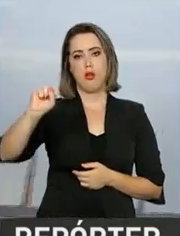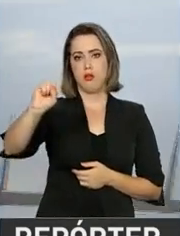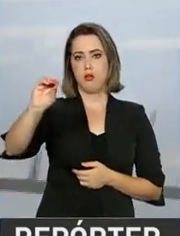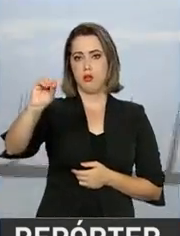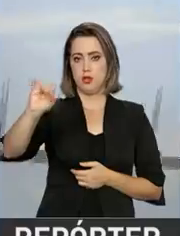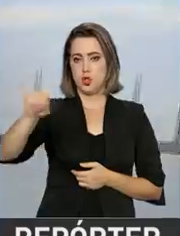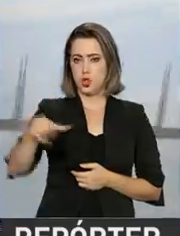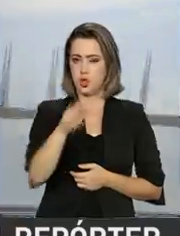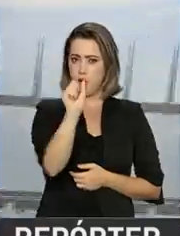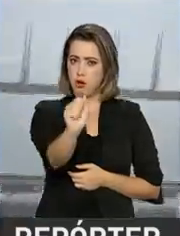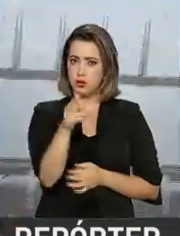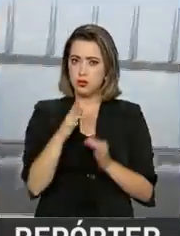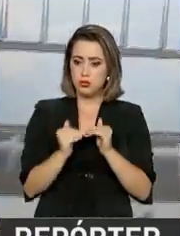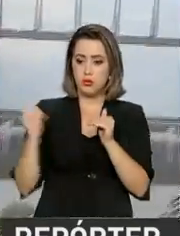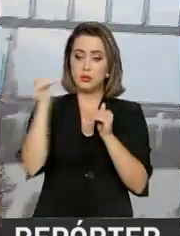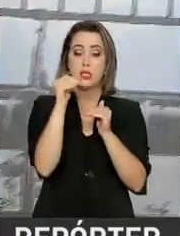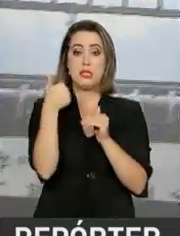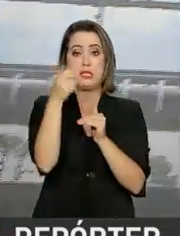de crescimento é de